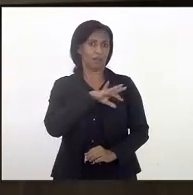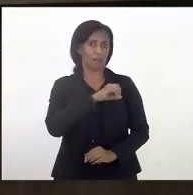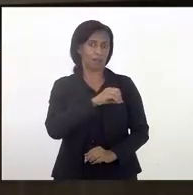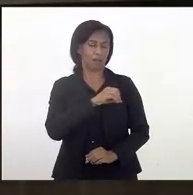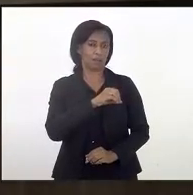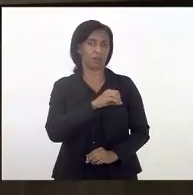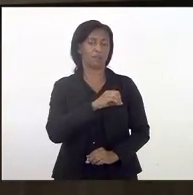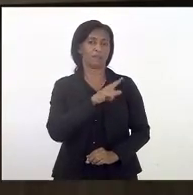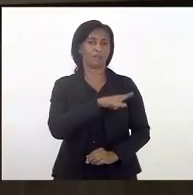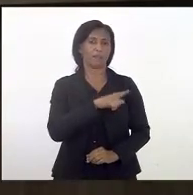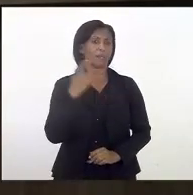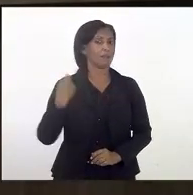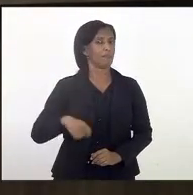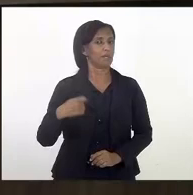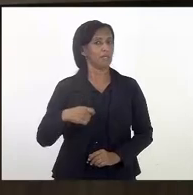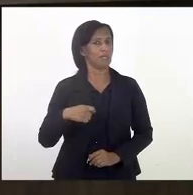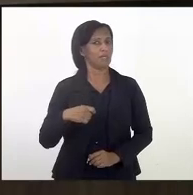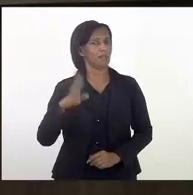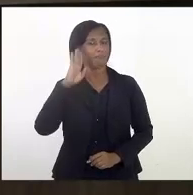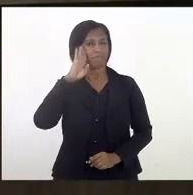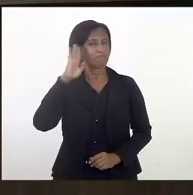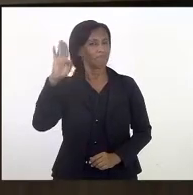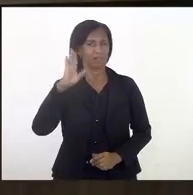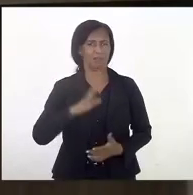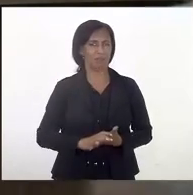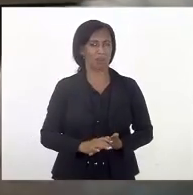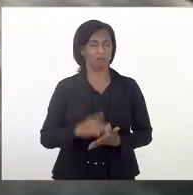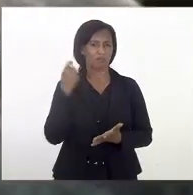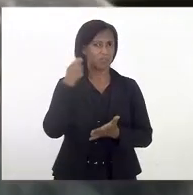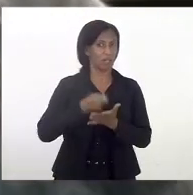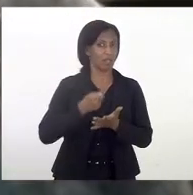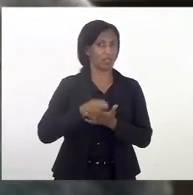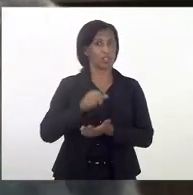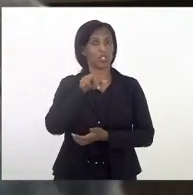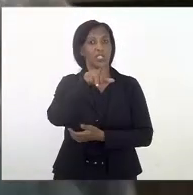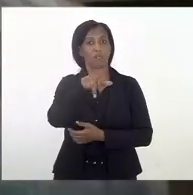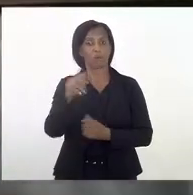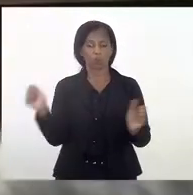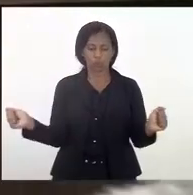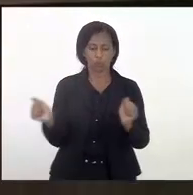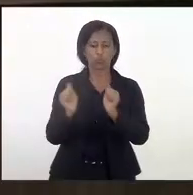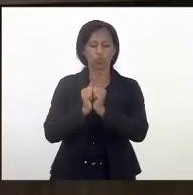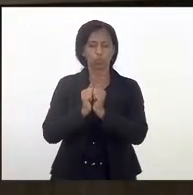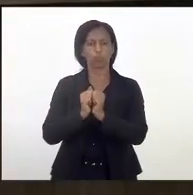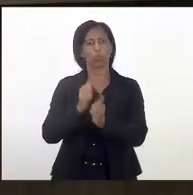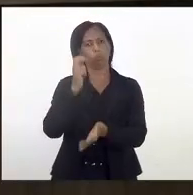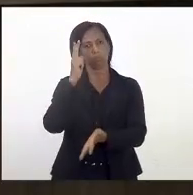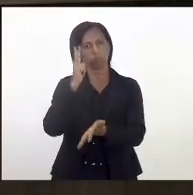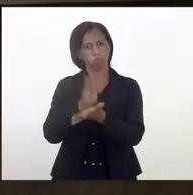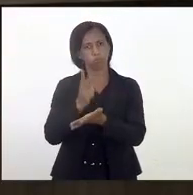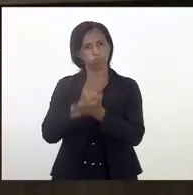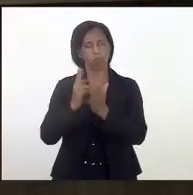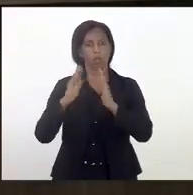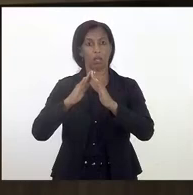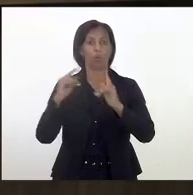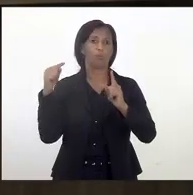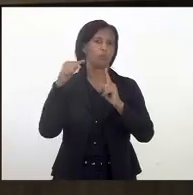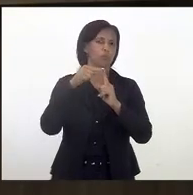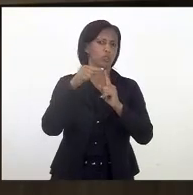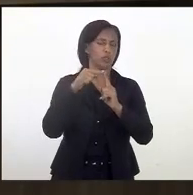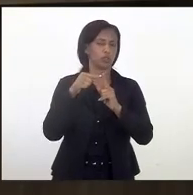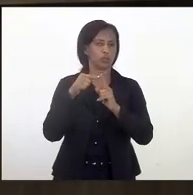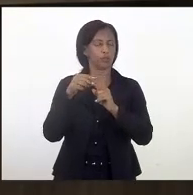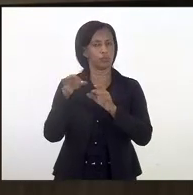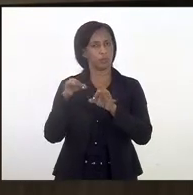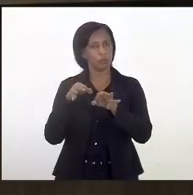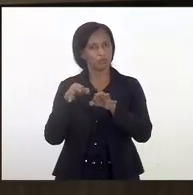ressalta que esse critério critério fundamental para você garantir que irmãos possam frequentar a mesma escola o objetivo então de